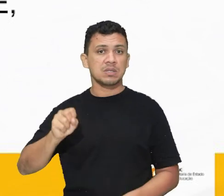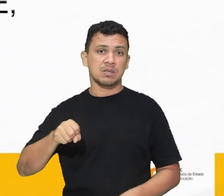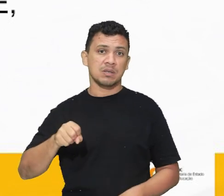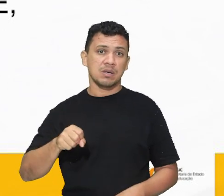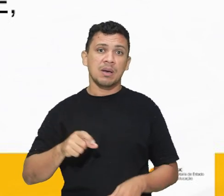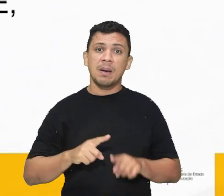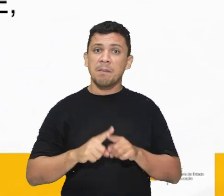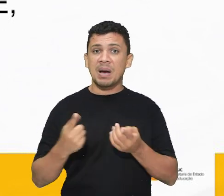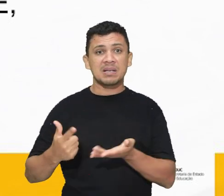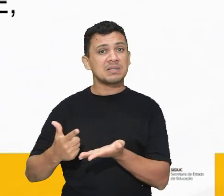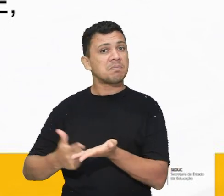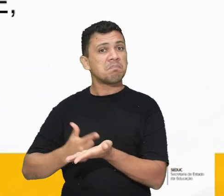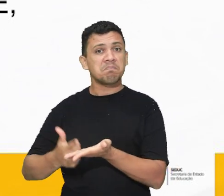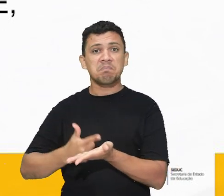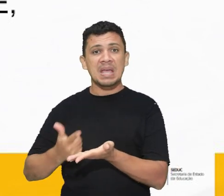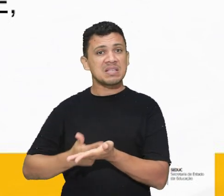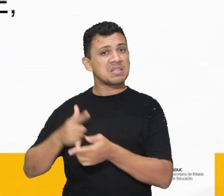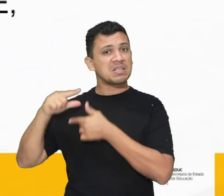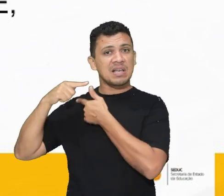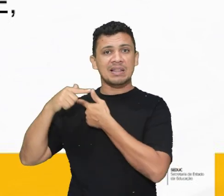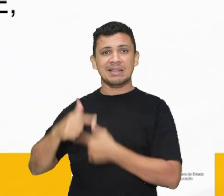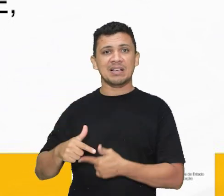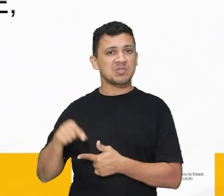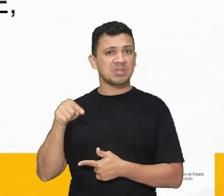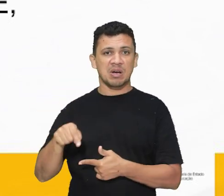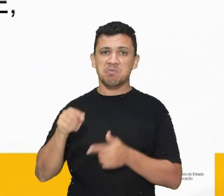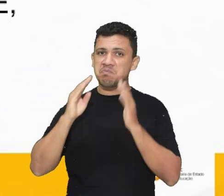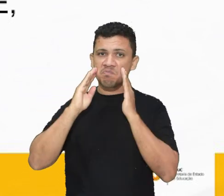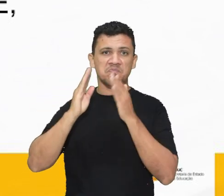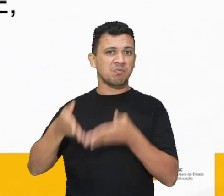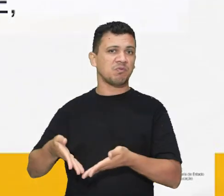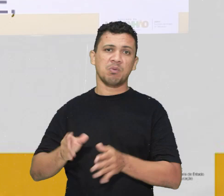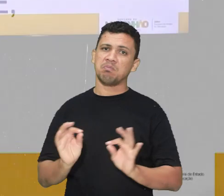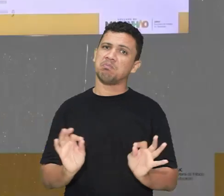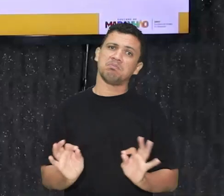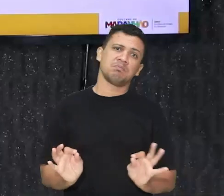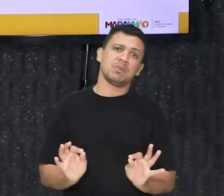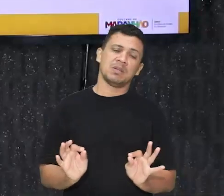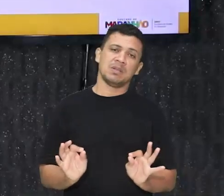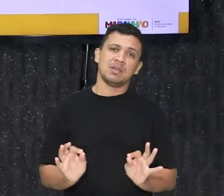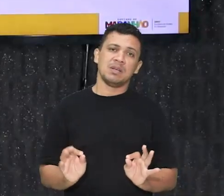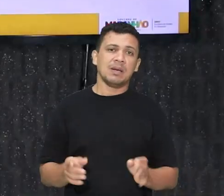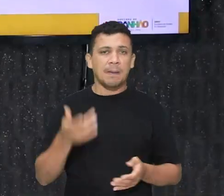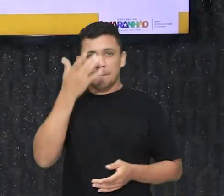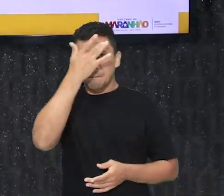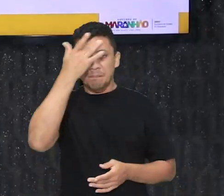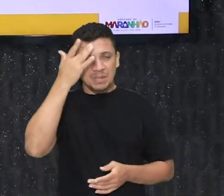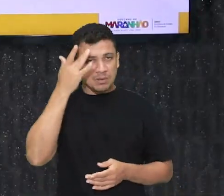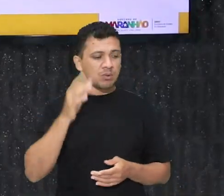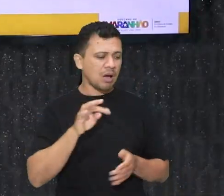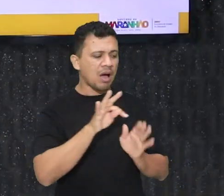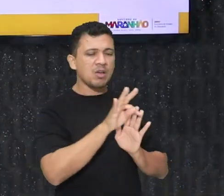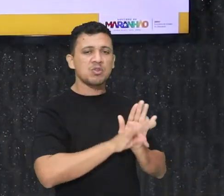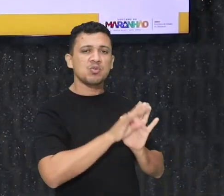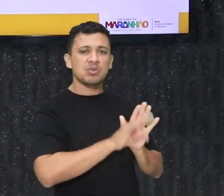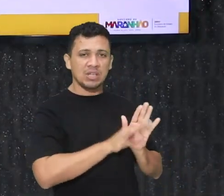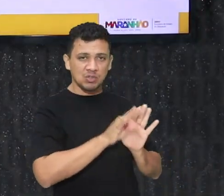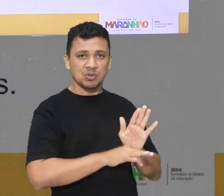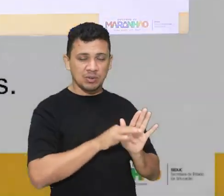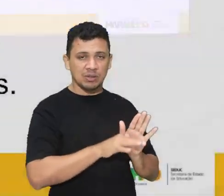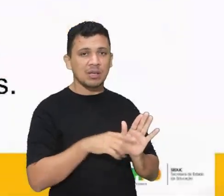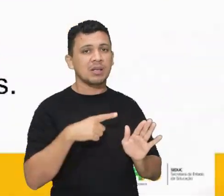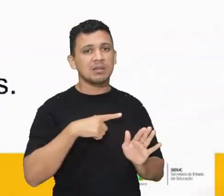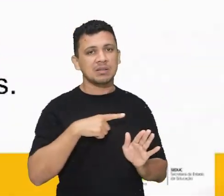as pesquisas tradicionais não levam em conta. E os falantes nos textos que produzem,